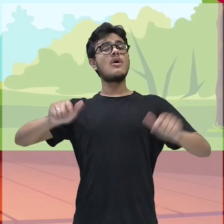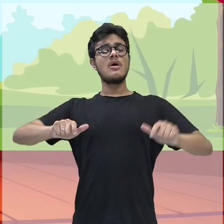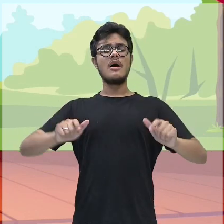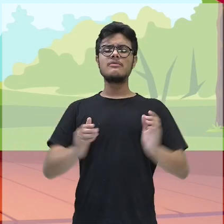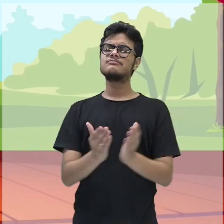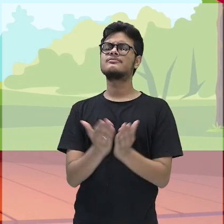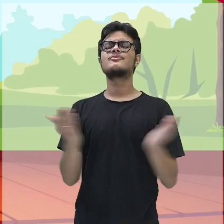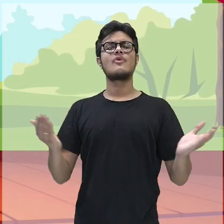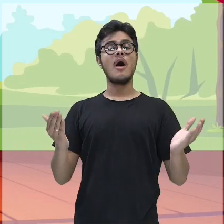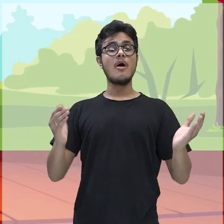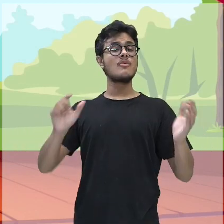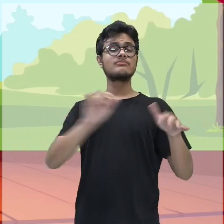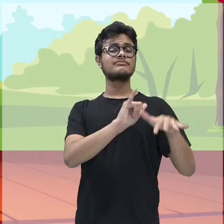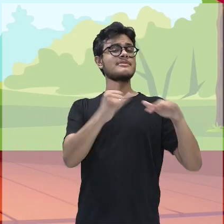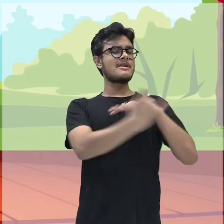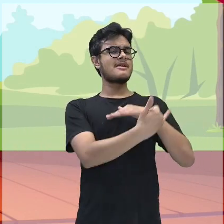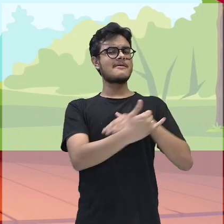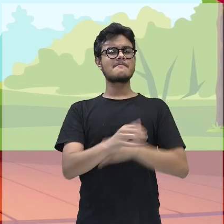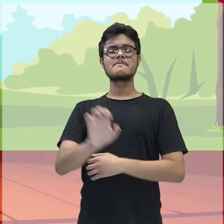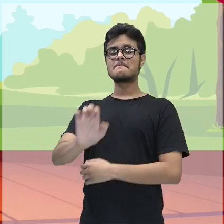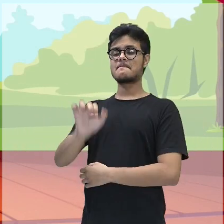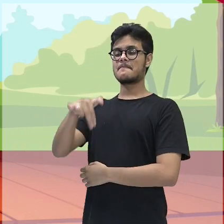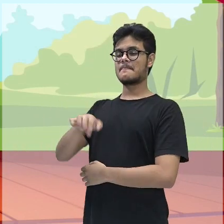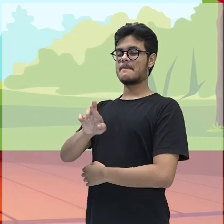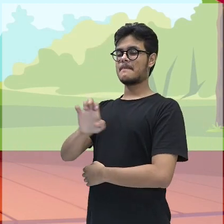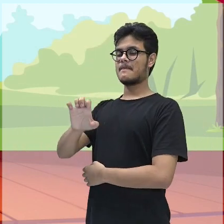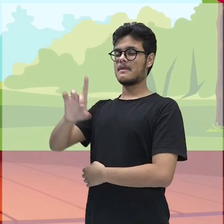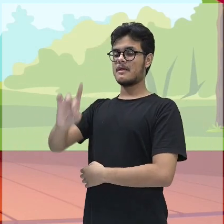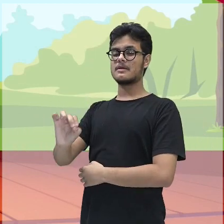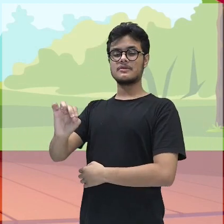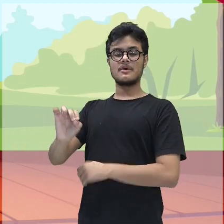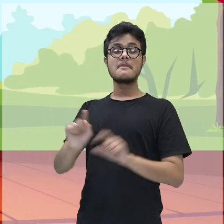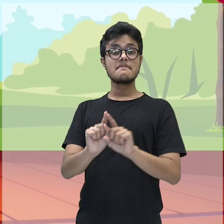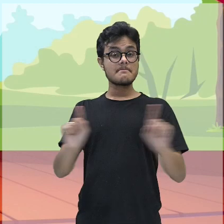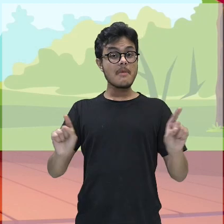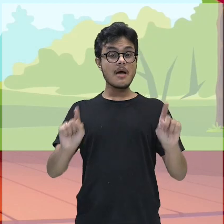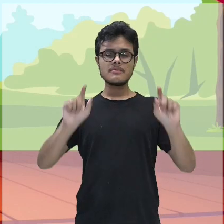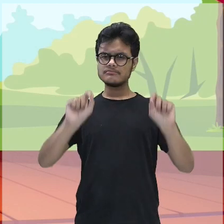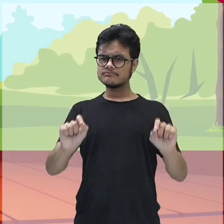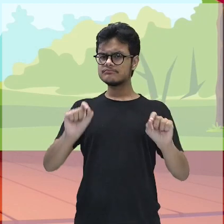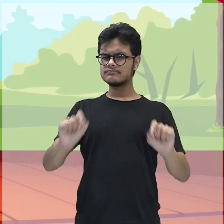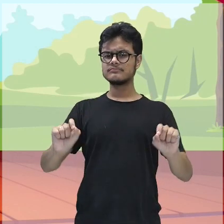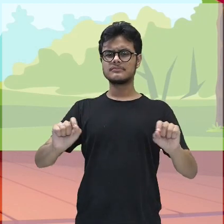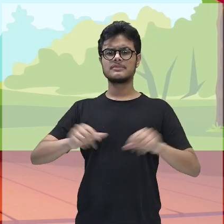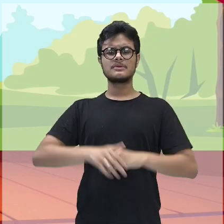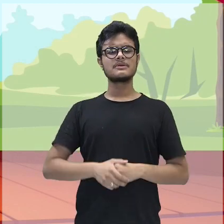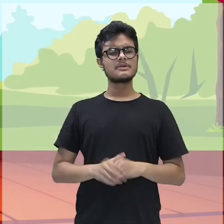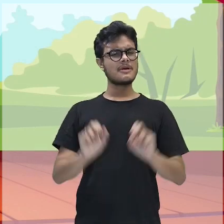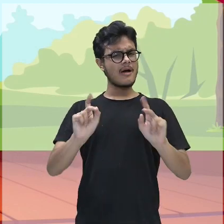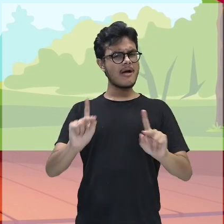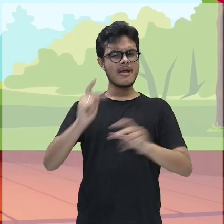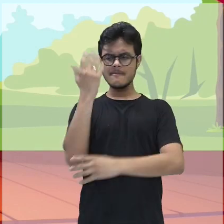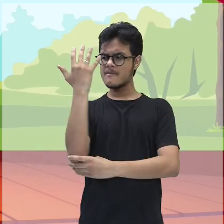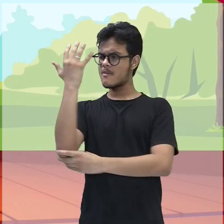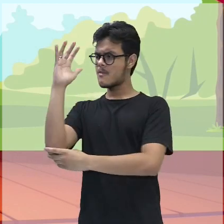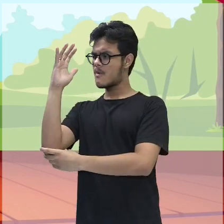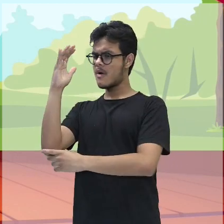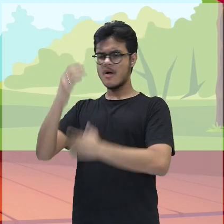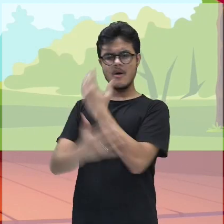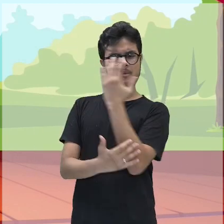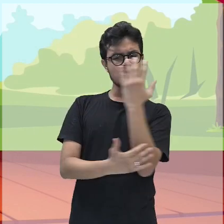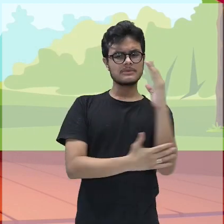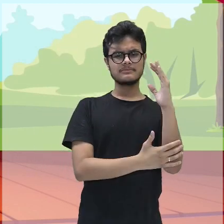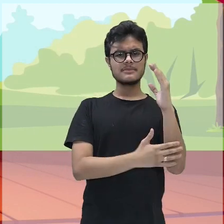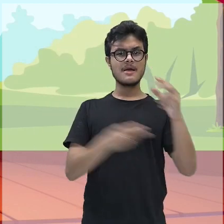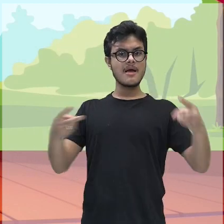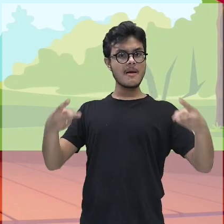o enredo da história. Mas dentro desse contexto, que nós temos árvore, floresta, o público já